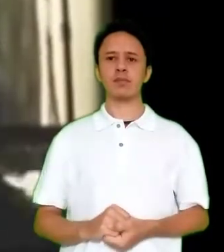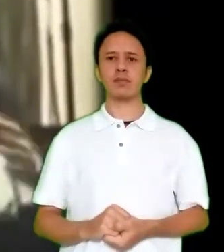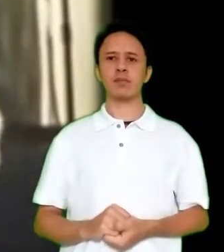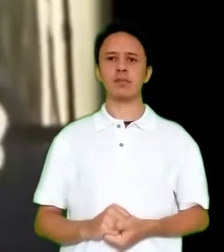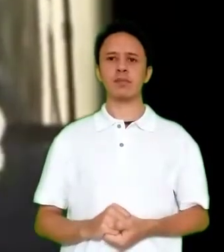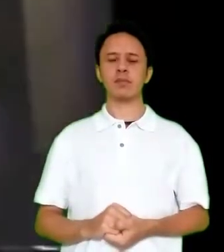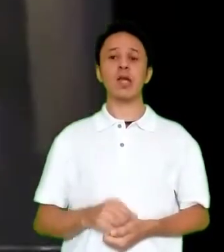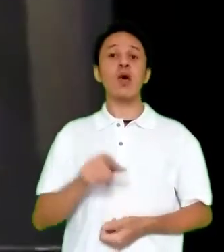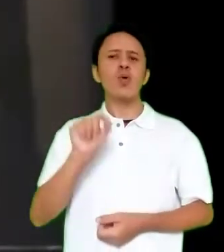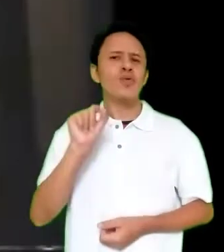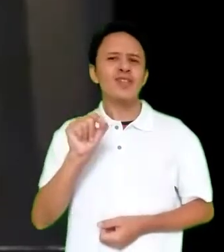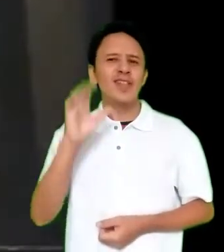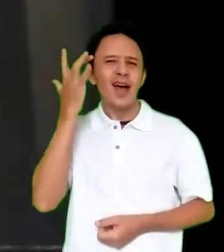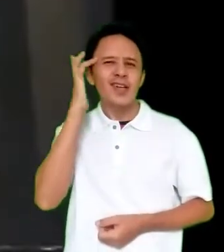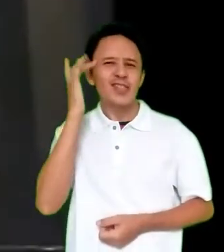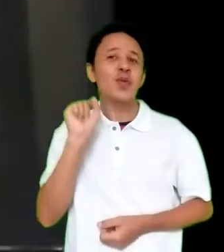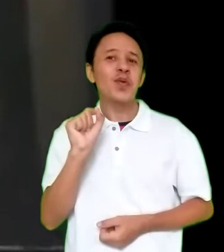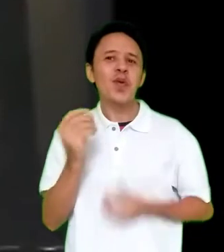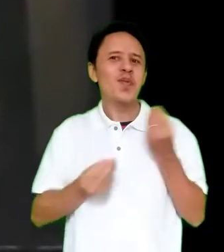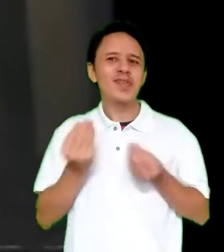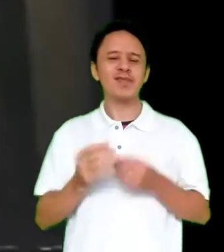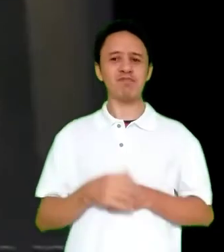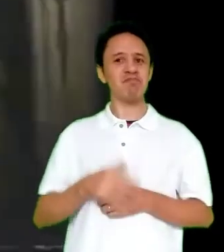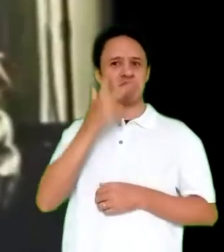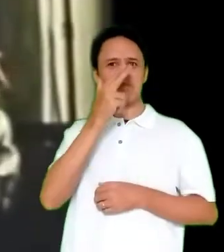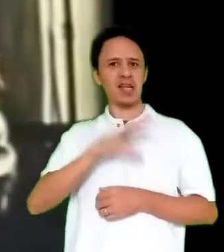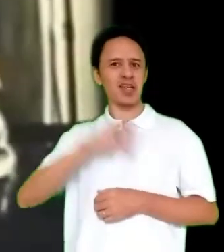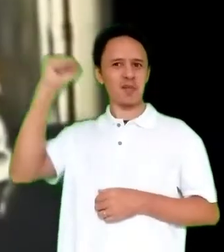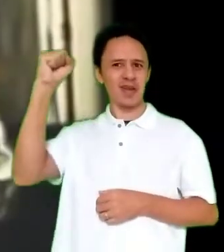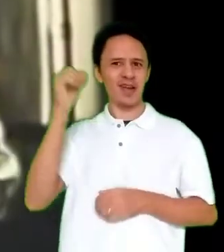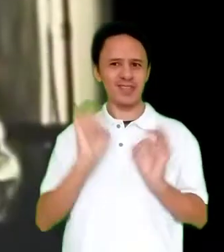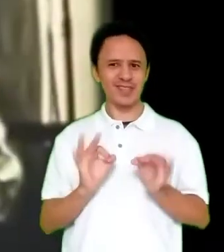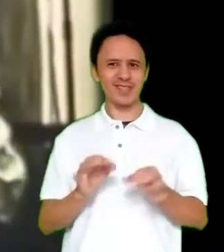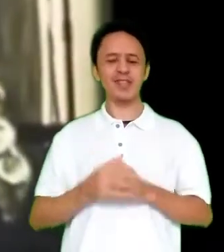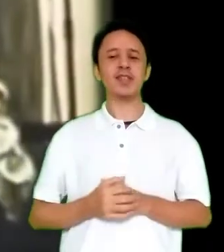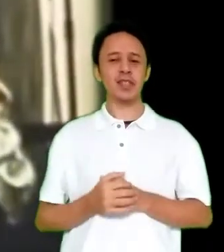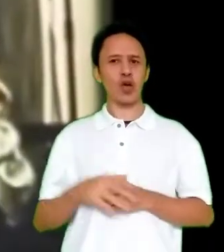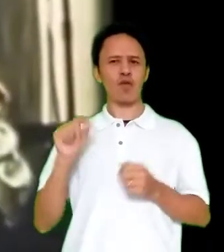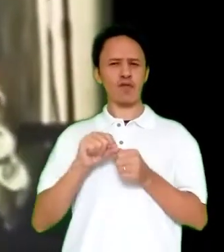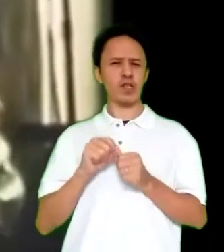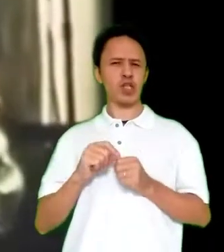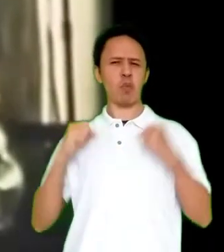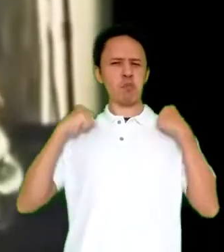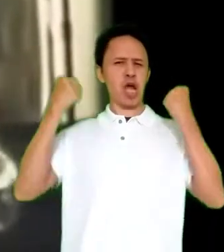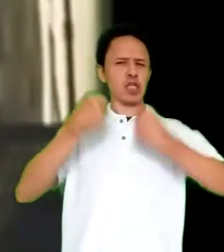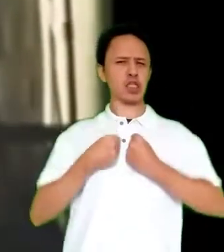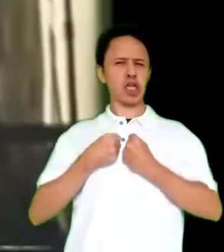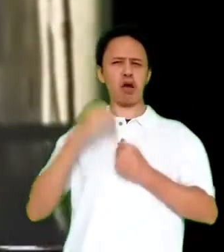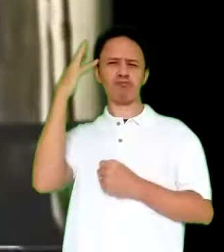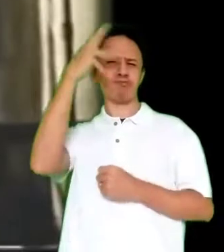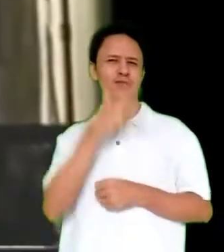O que você acha? Ah, ele parece um campeão, não é? Eu vou fazer um casaco bem bonito.